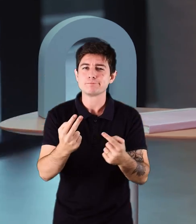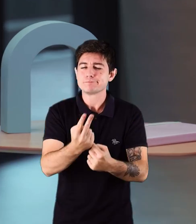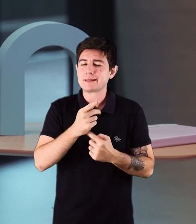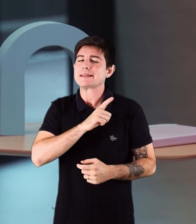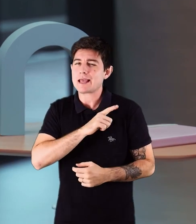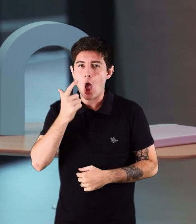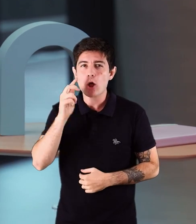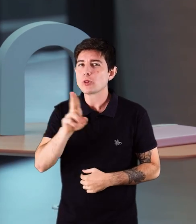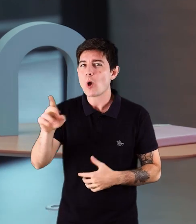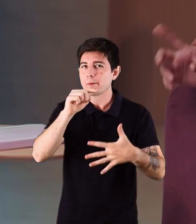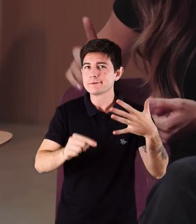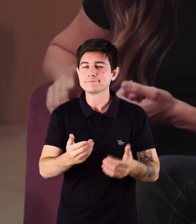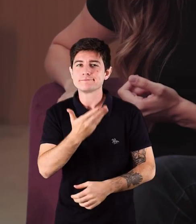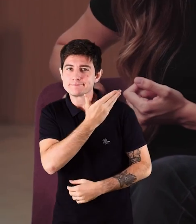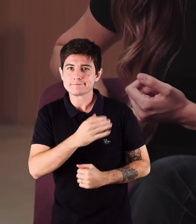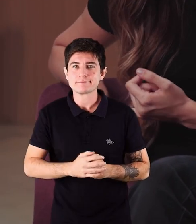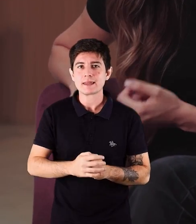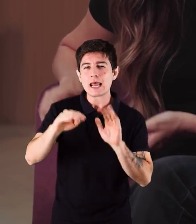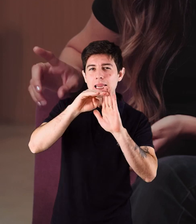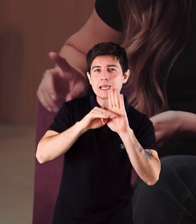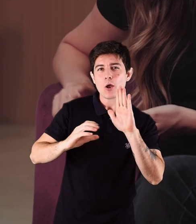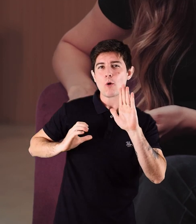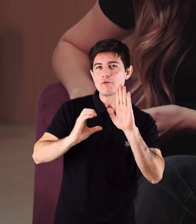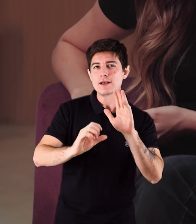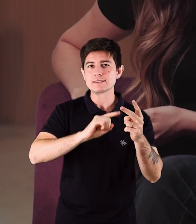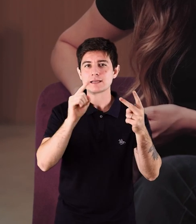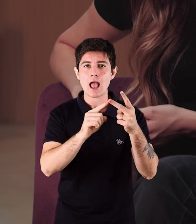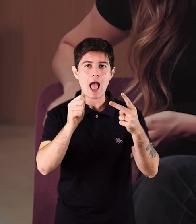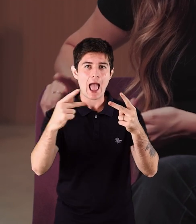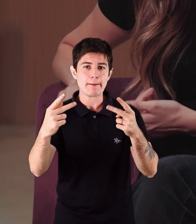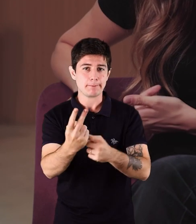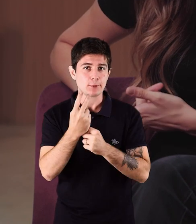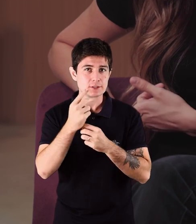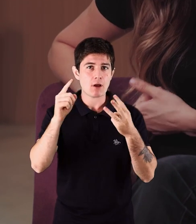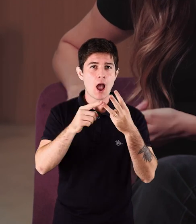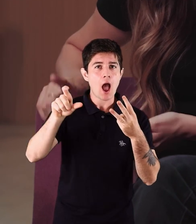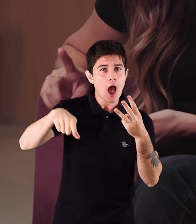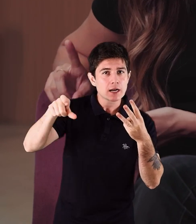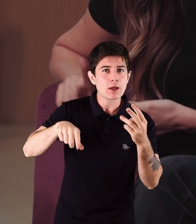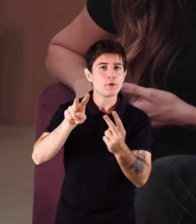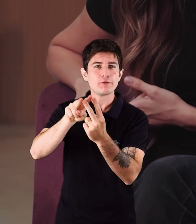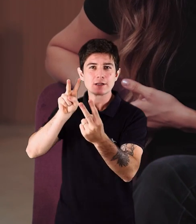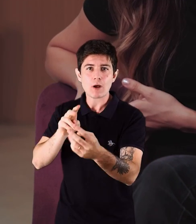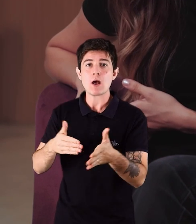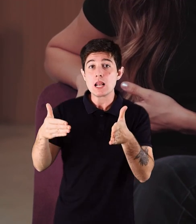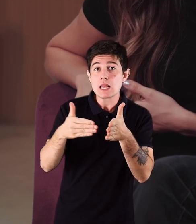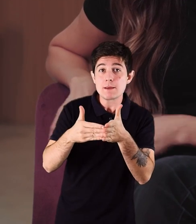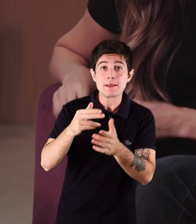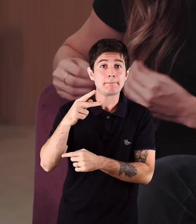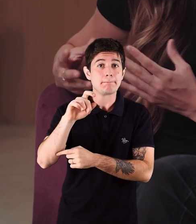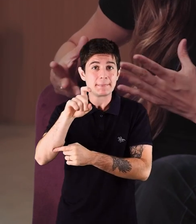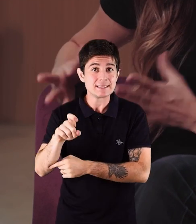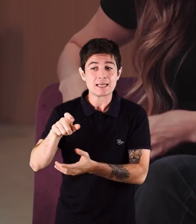Nubank. Algumas delas são: a lista de confiança, a proteção de acesso ao app do Nu, o cartão virtual, limite de Pix e cartão de